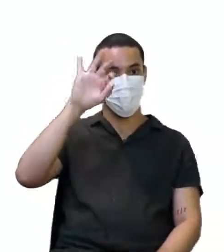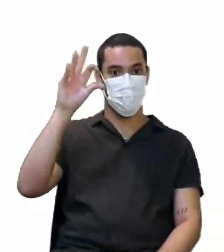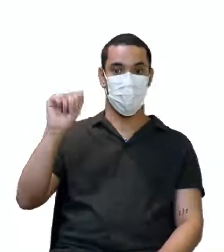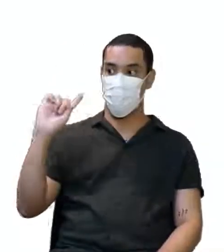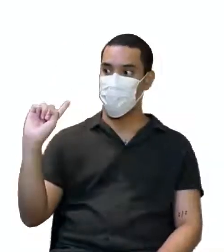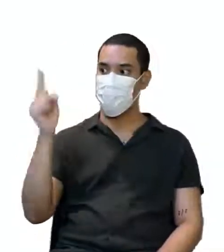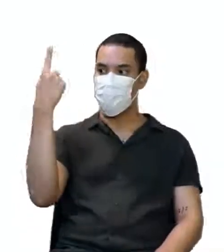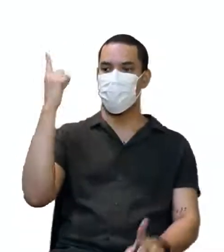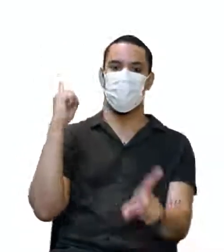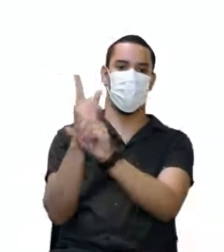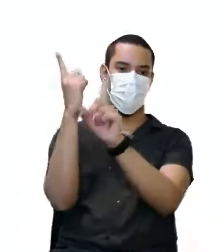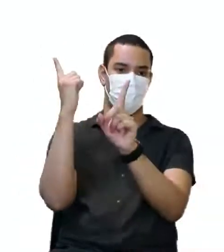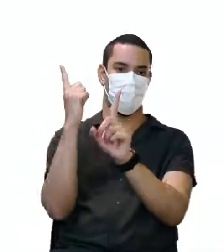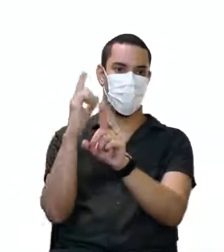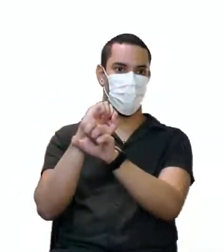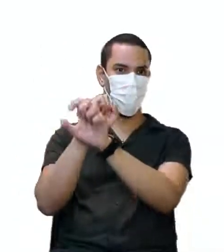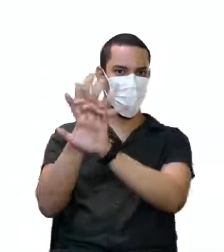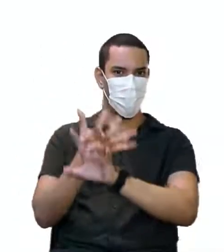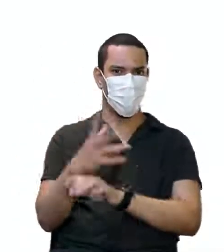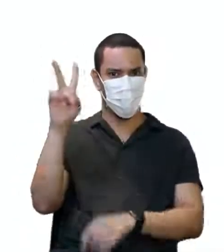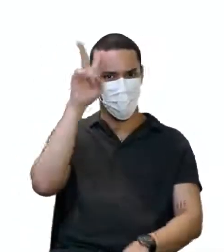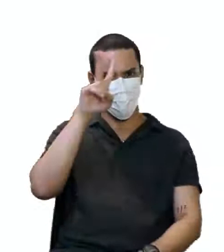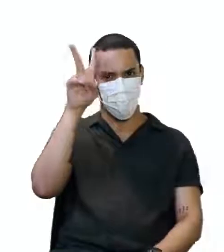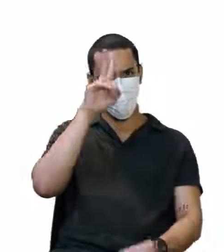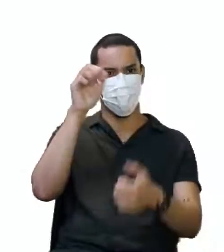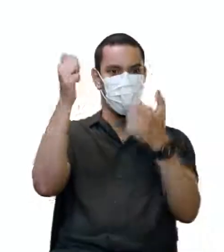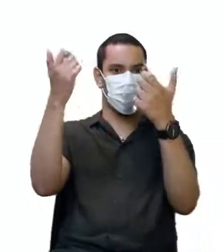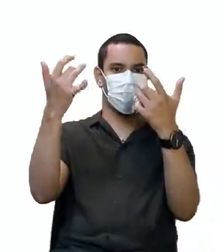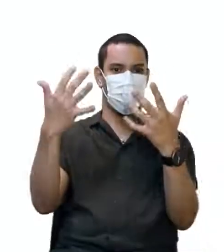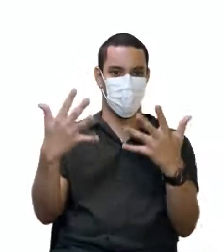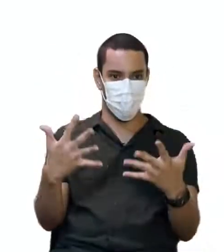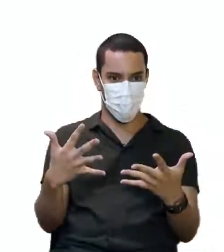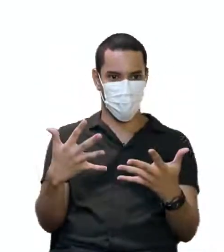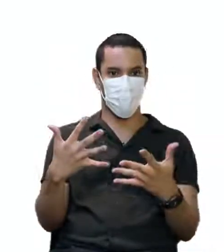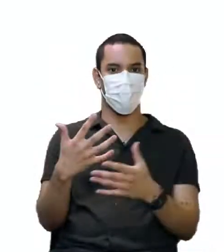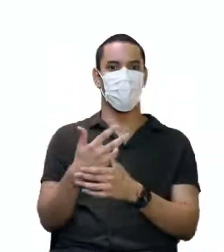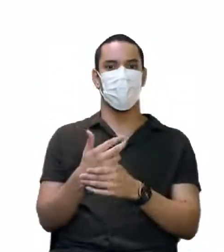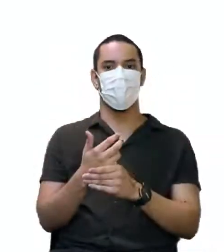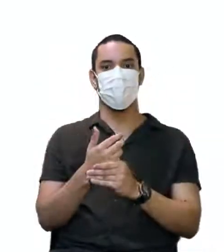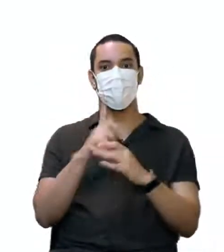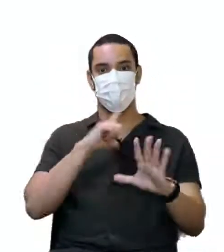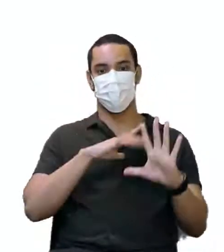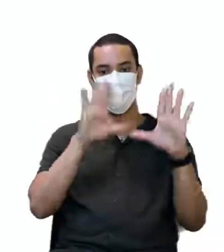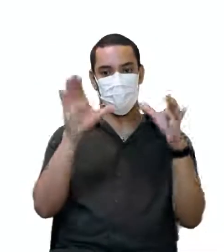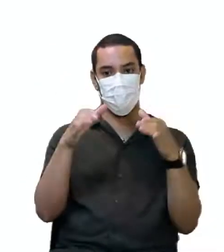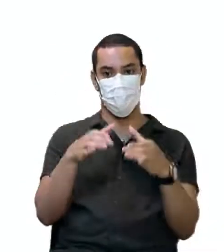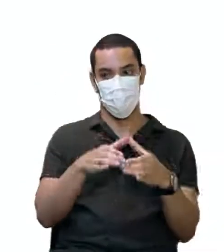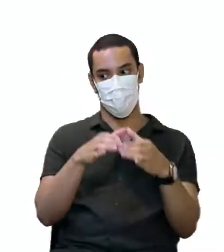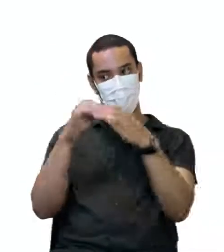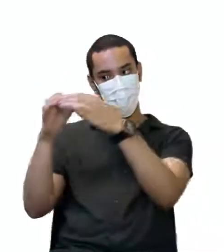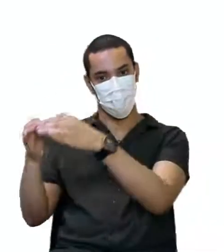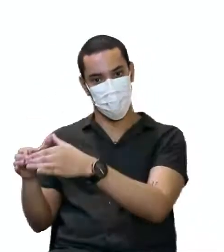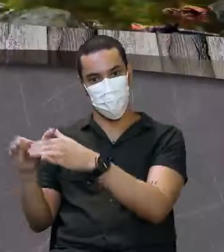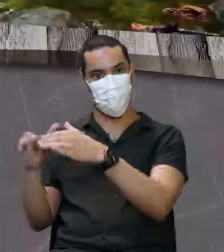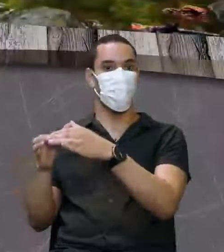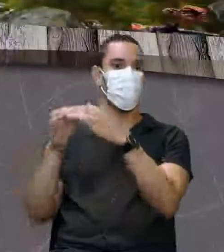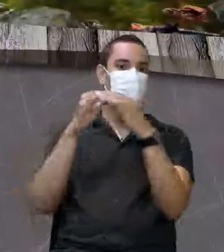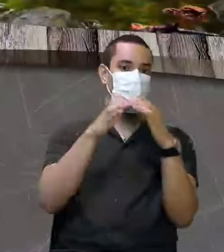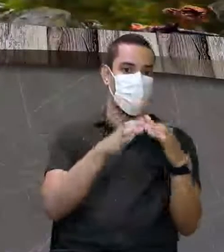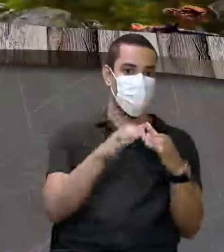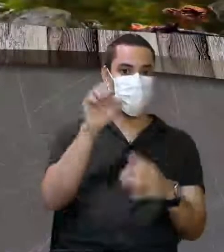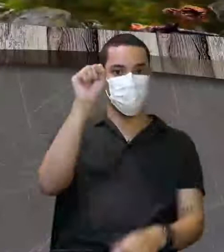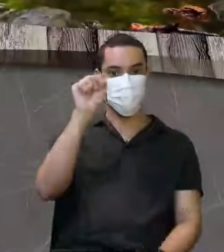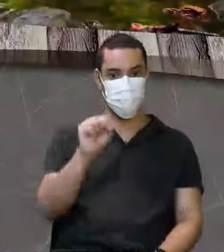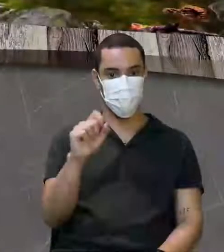fóssil desse gênero foi encontrado. Lembram? Que a gente falou, a oeste ficaram os símios, e aí a oeste E na região